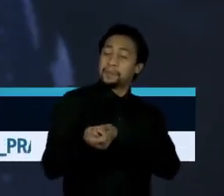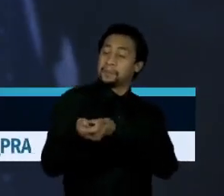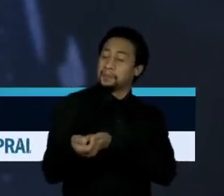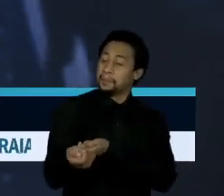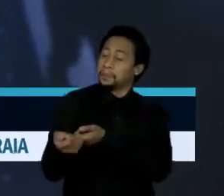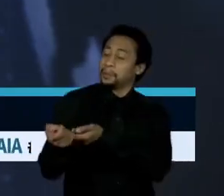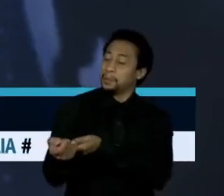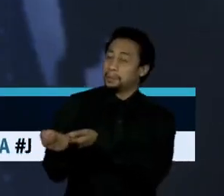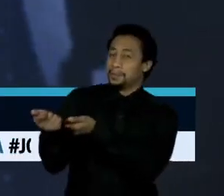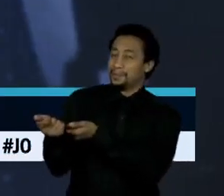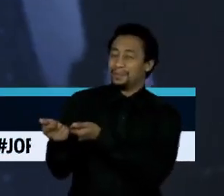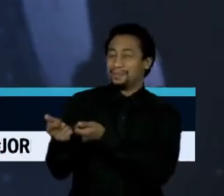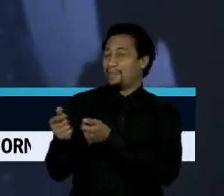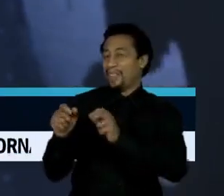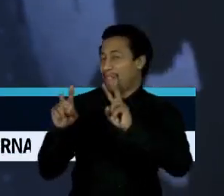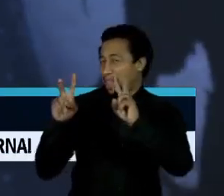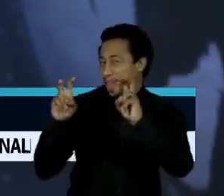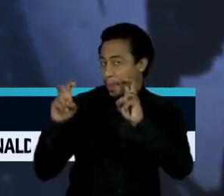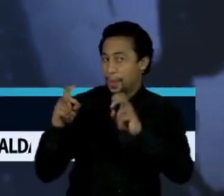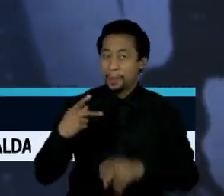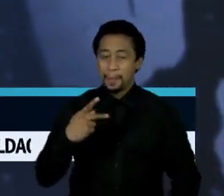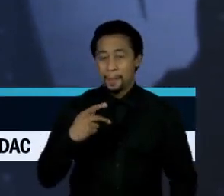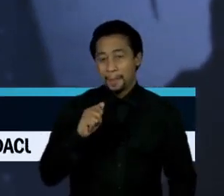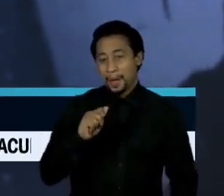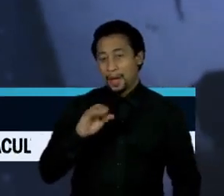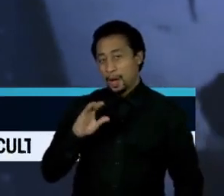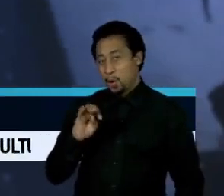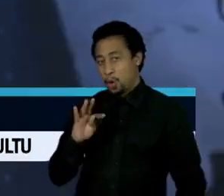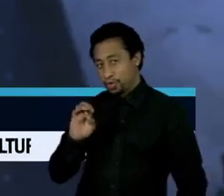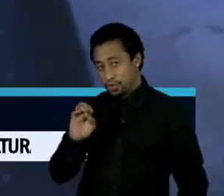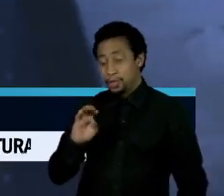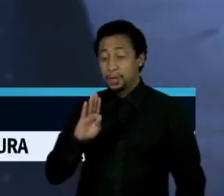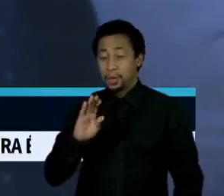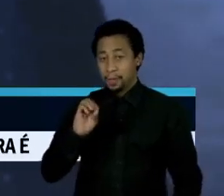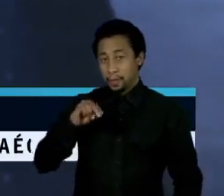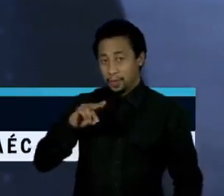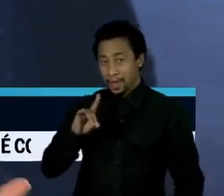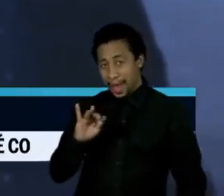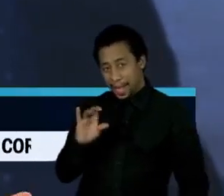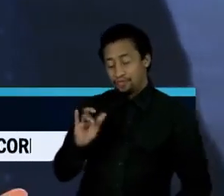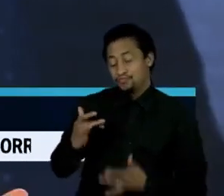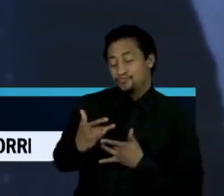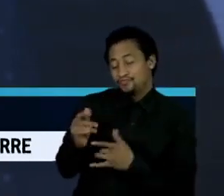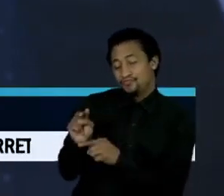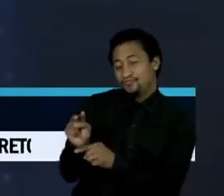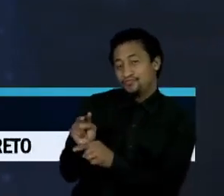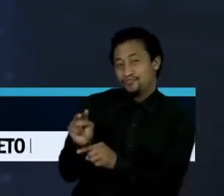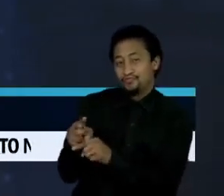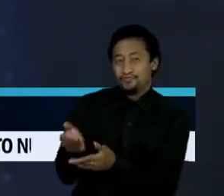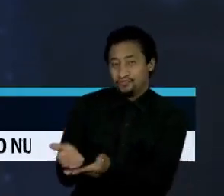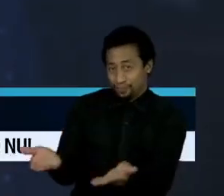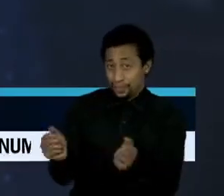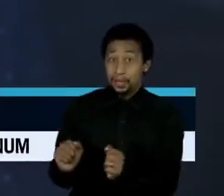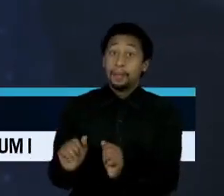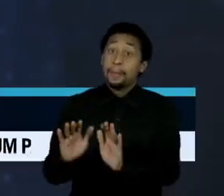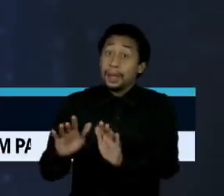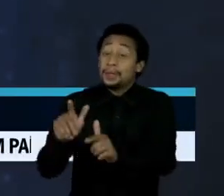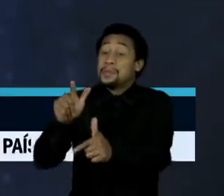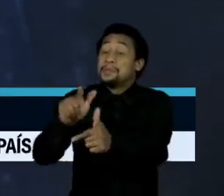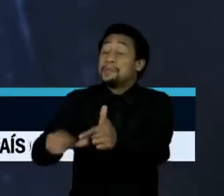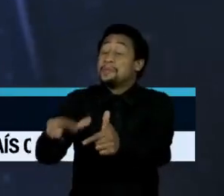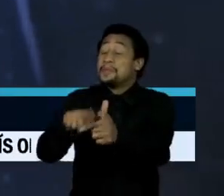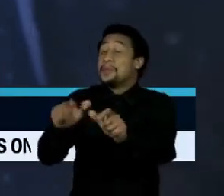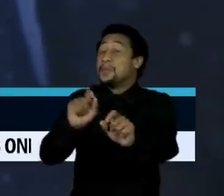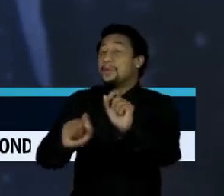mais carentes por enquanto as novas despesas passam de 140 milhões de reais até dezembro o problema é como